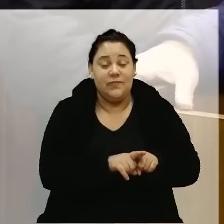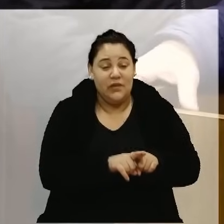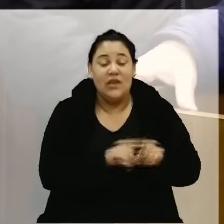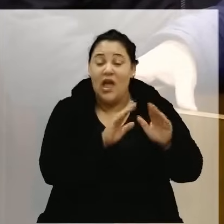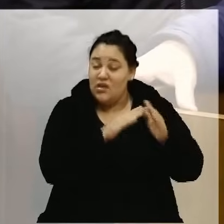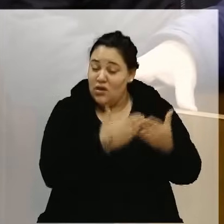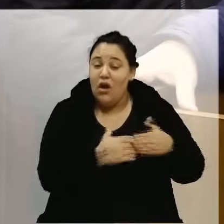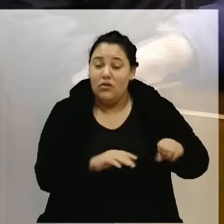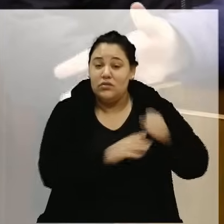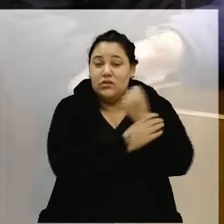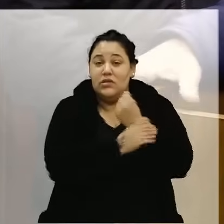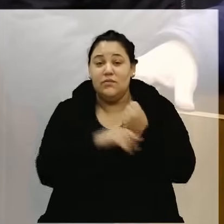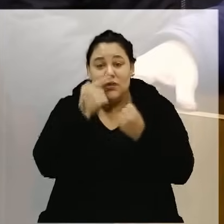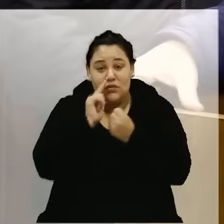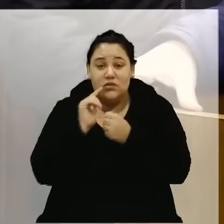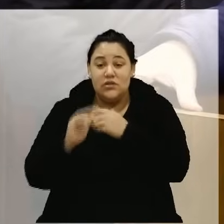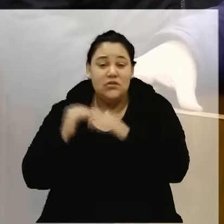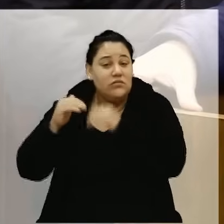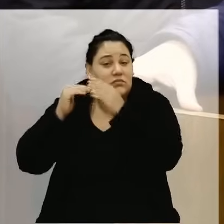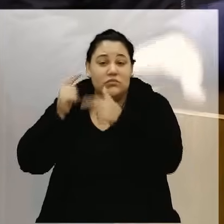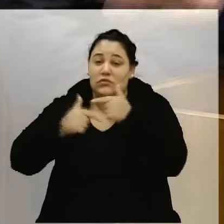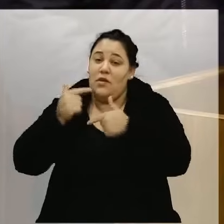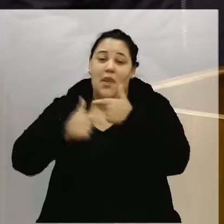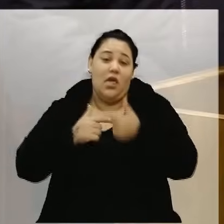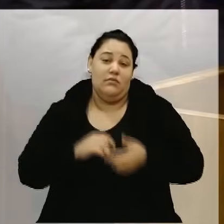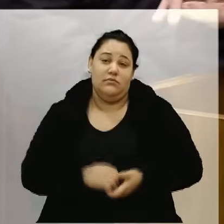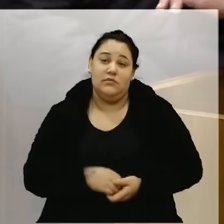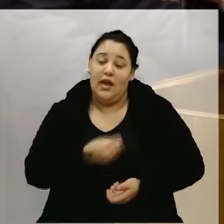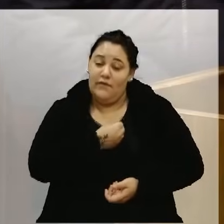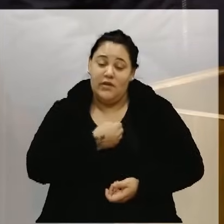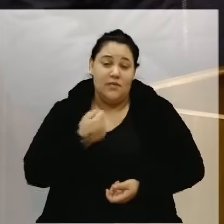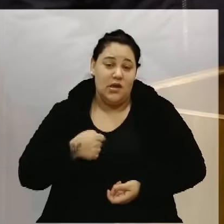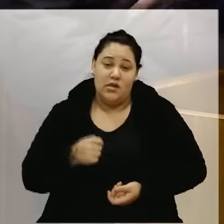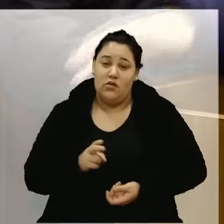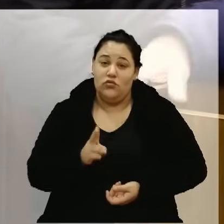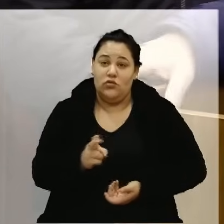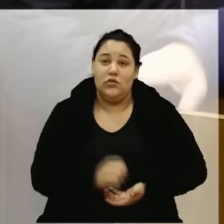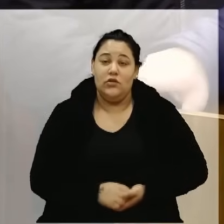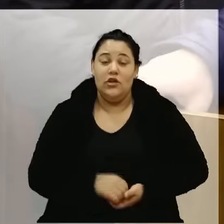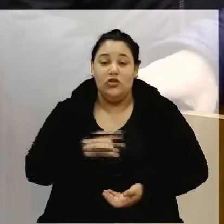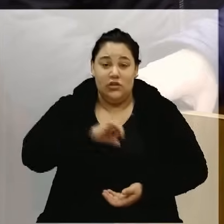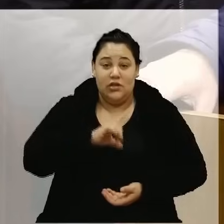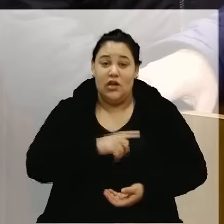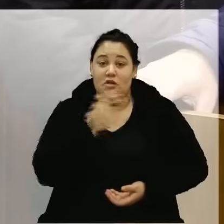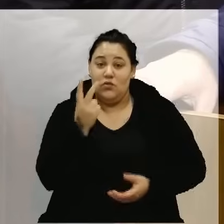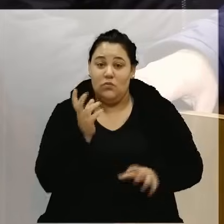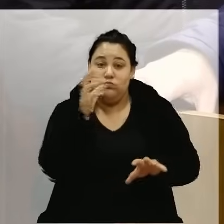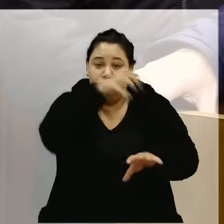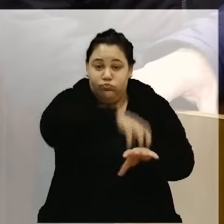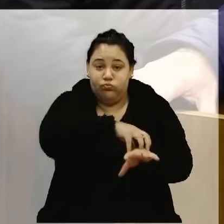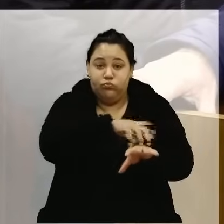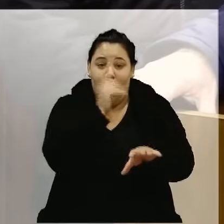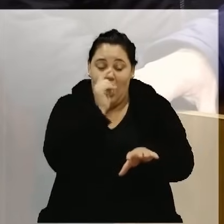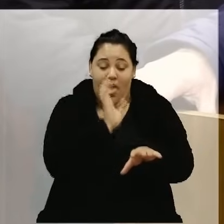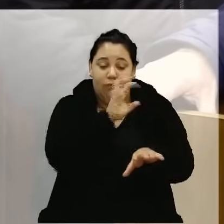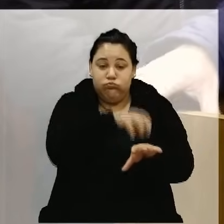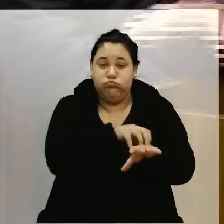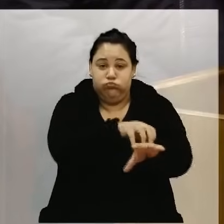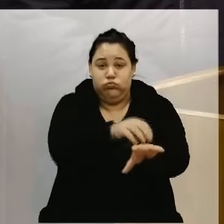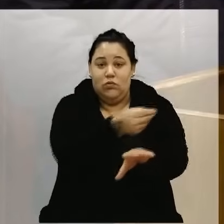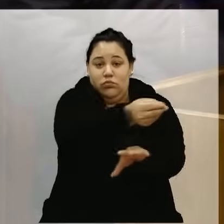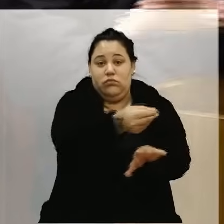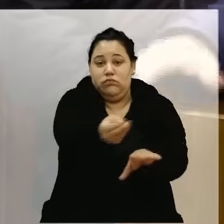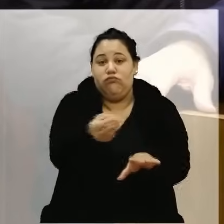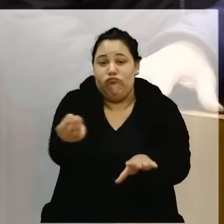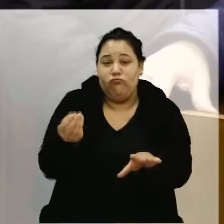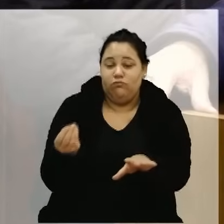poder desenvolver a sua vida. A vida tem que continuar. Tá? Estamos com 2 veículos abastecendo, destinados para esta finalidade. Nós